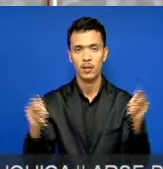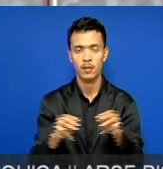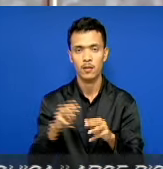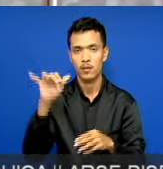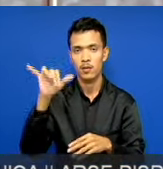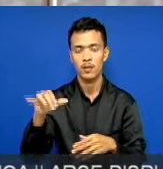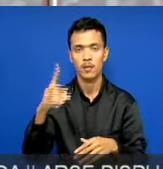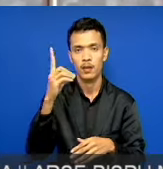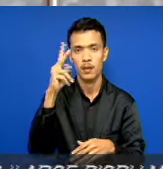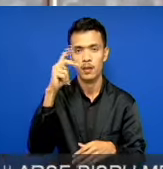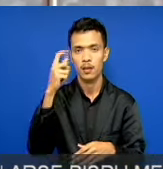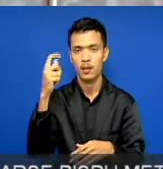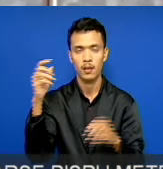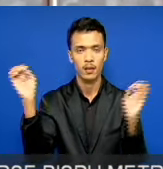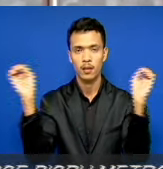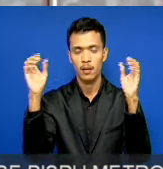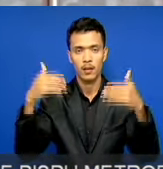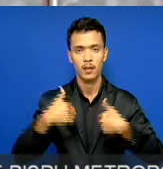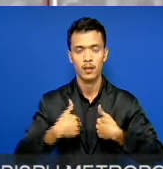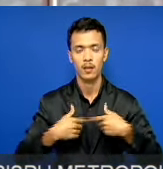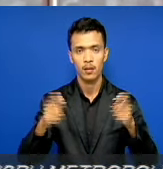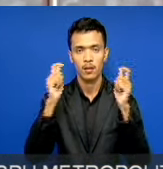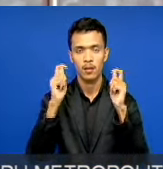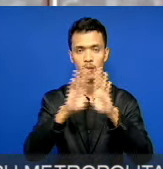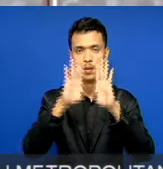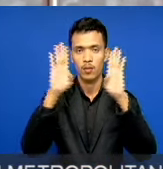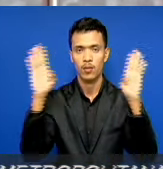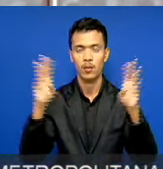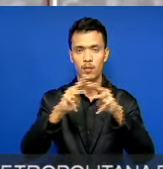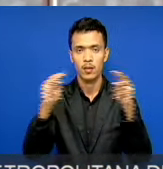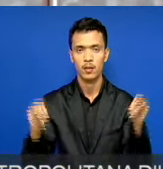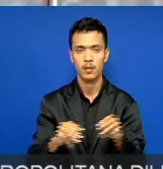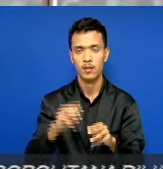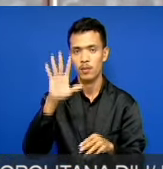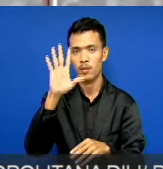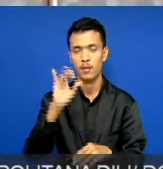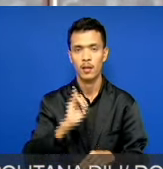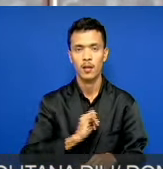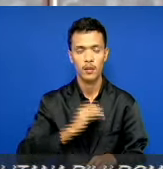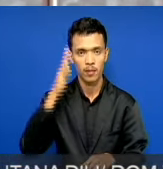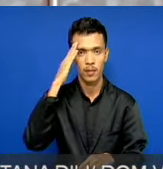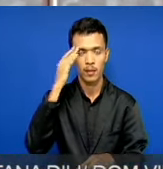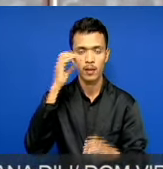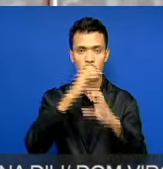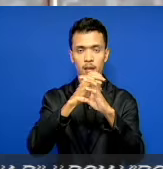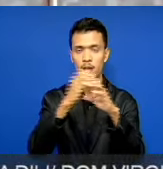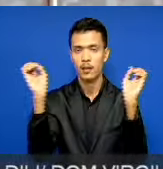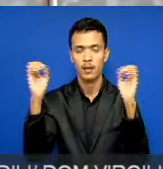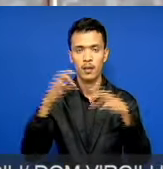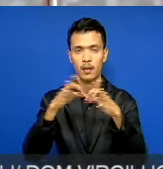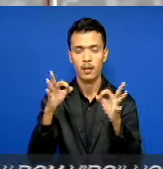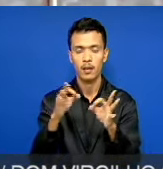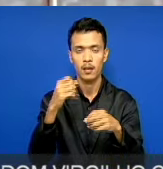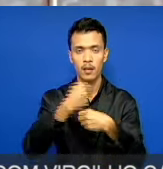Direção de Transporte se leia agora e tocou quatro locais, se loca, município Lima. Se era nem a rua tem carreta lá mais a inspeção e dili, é uma balu vacimo